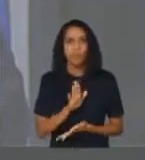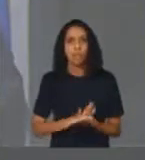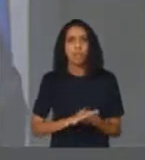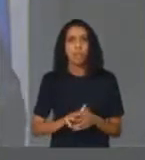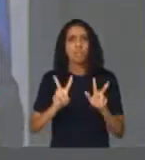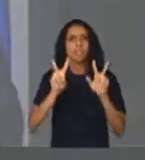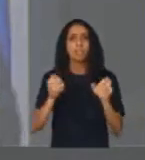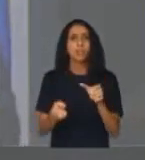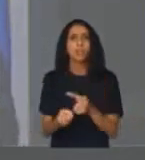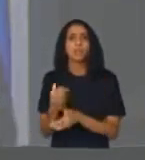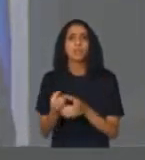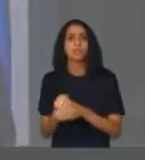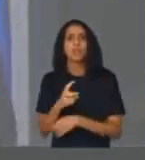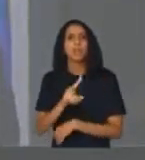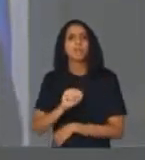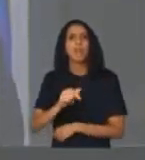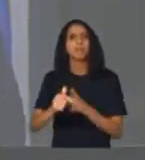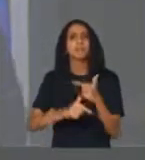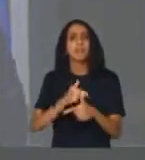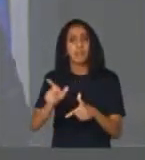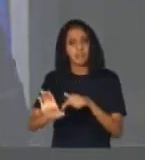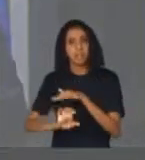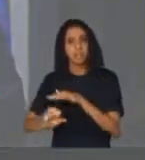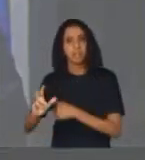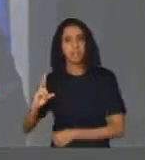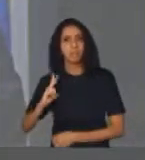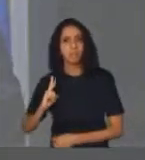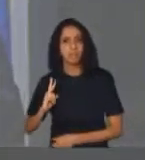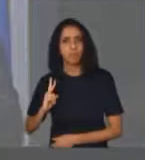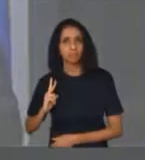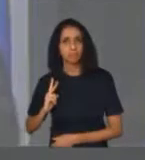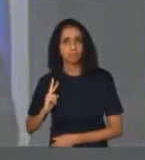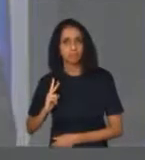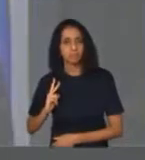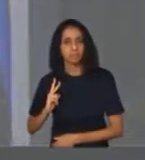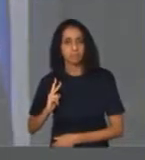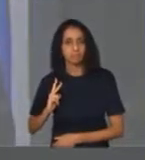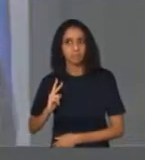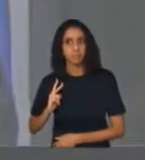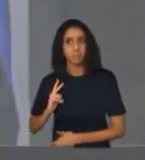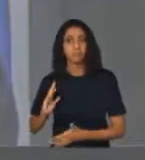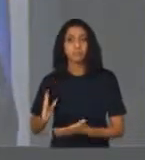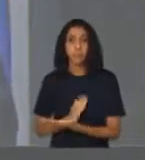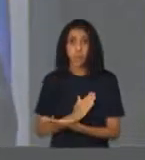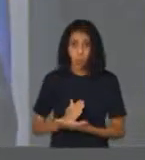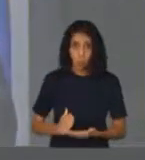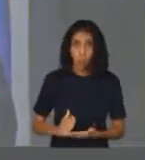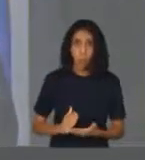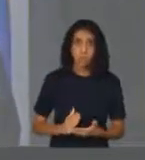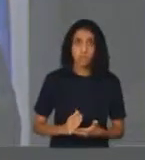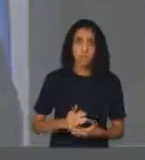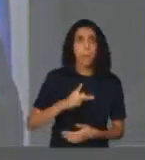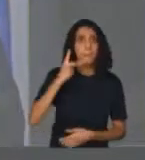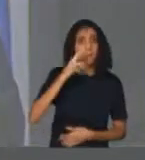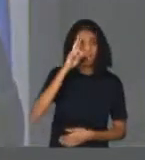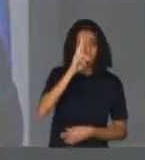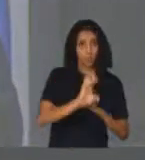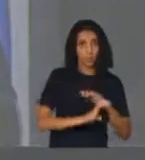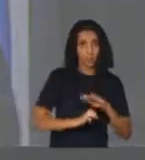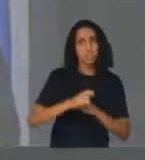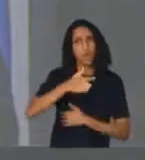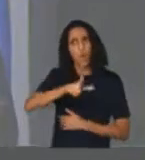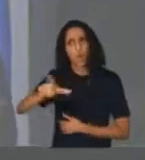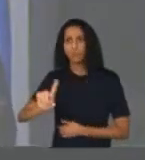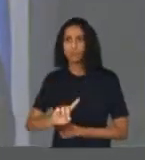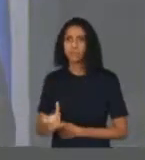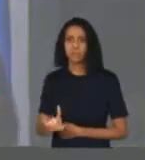gerado por entidades privadas, algumas de propriedade de parlamentares, outras não.